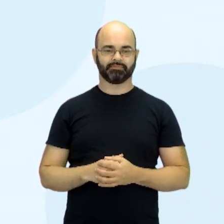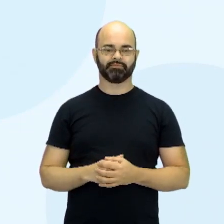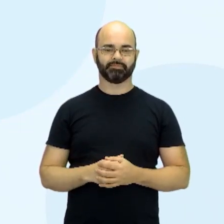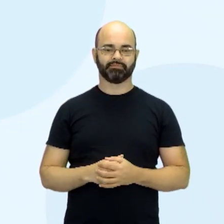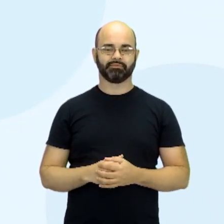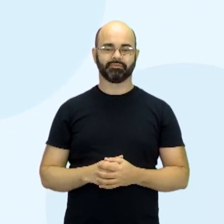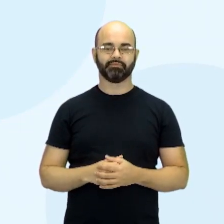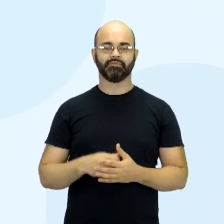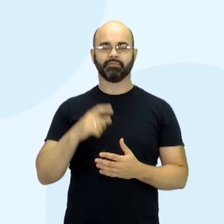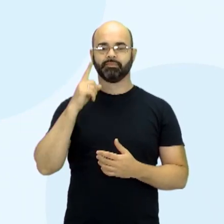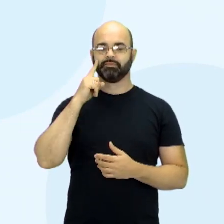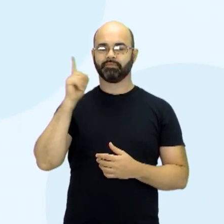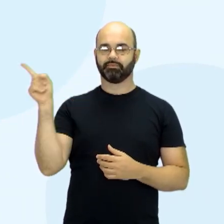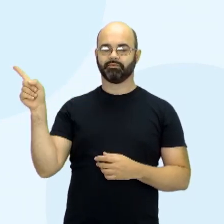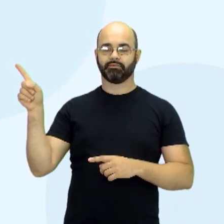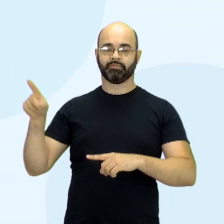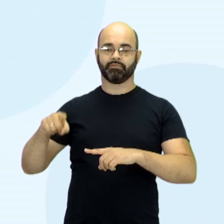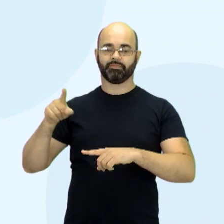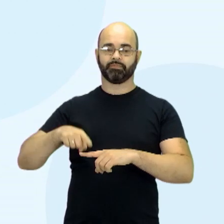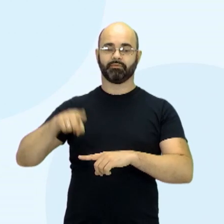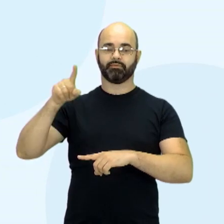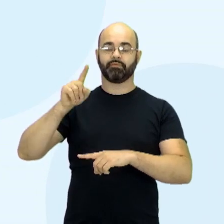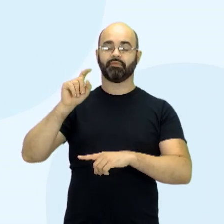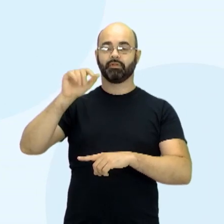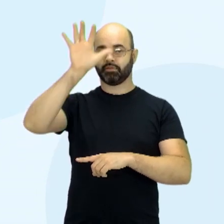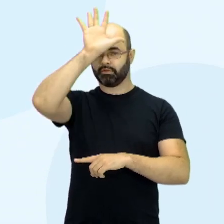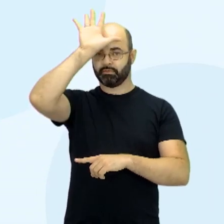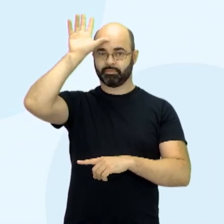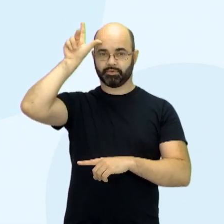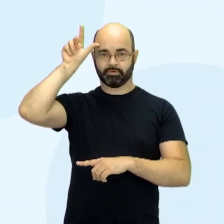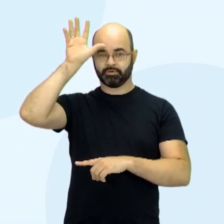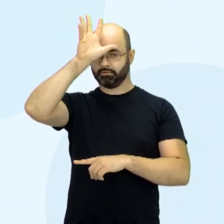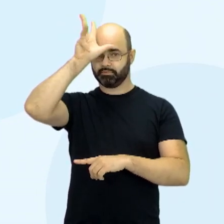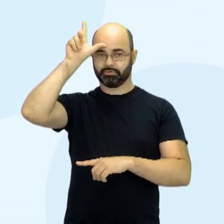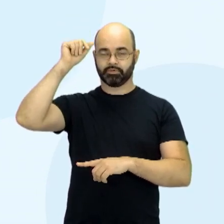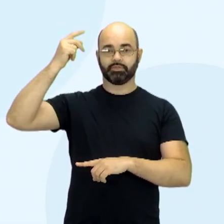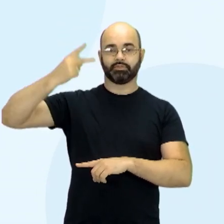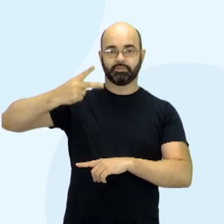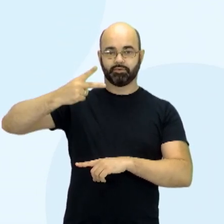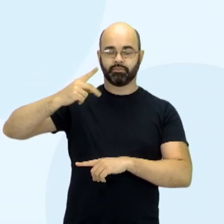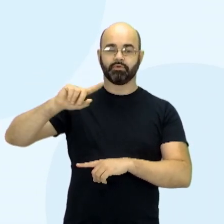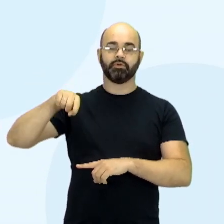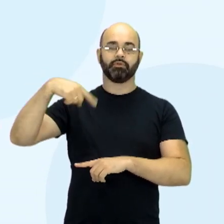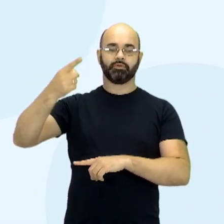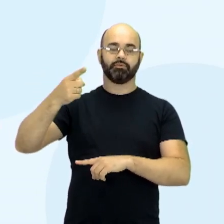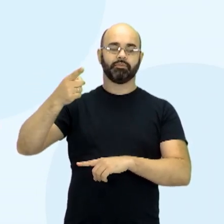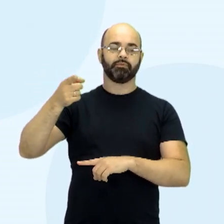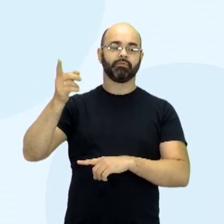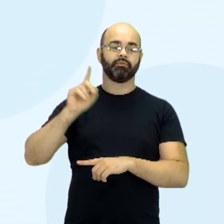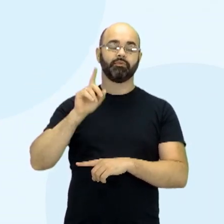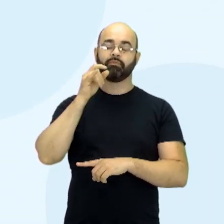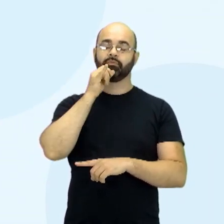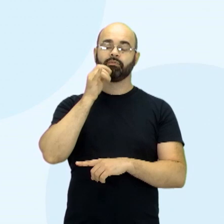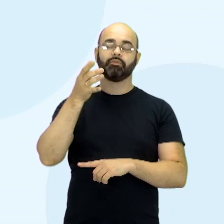né, então tá lá Amazonas aí, tá em segundo lugar, né, e depois vem Rondônia, desculpa, vem o Maranhão e depois, né,